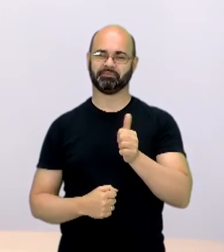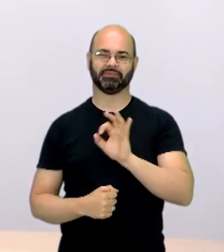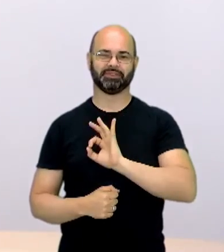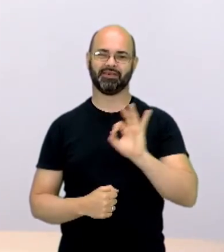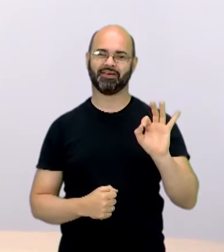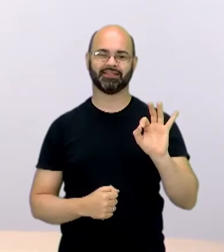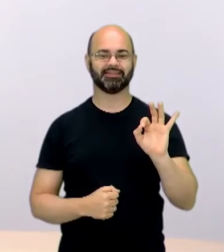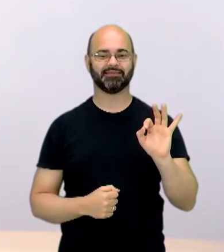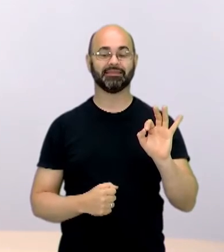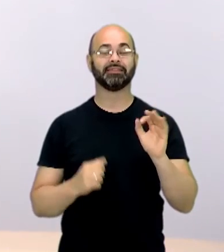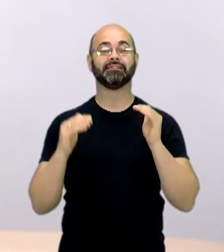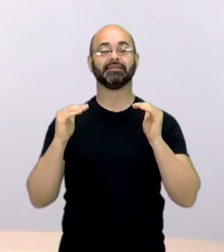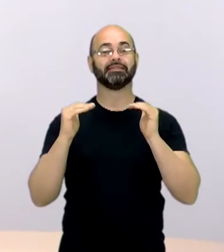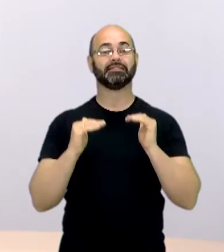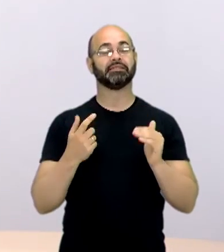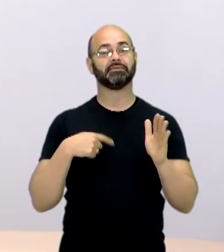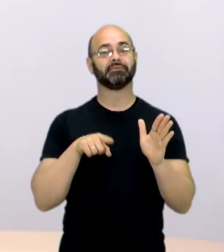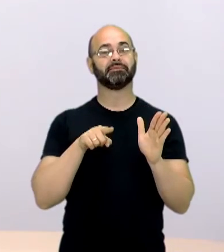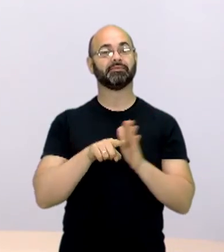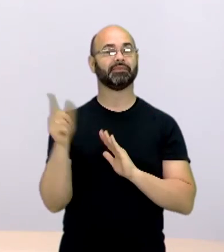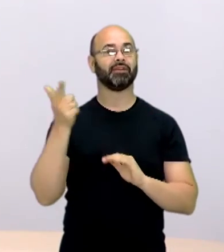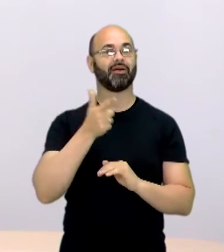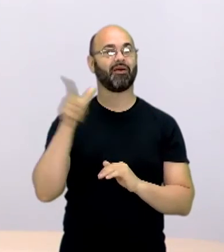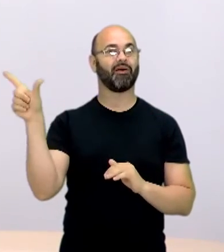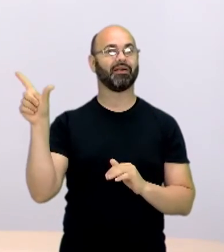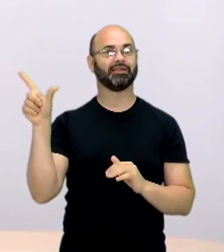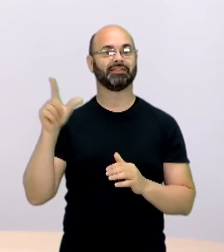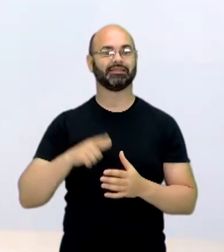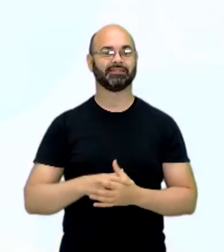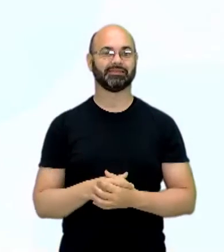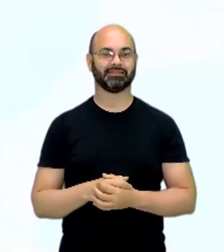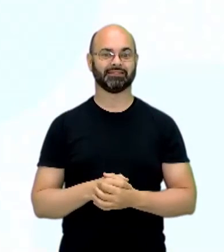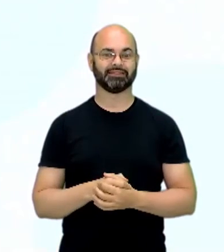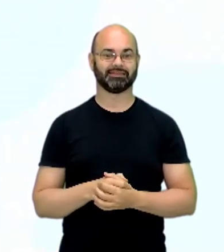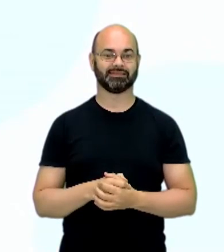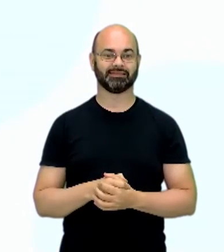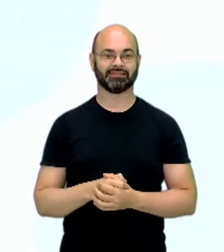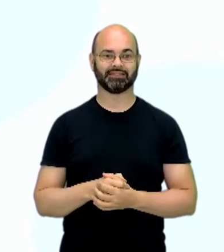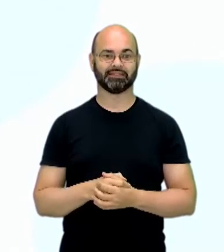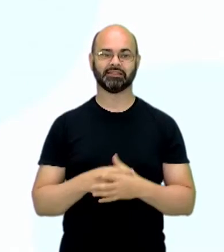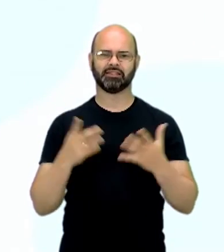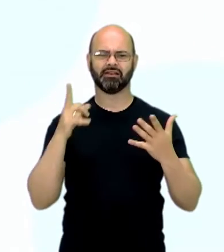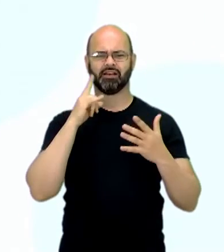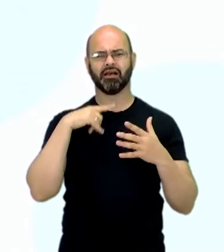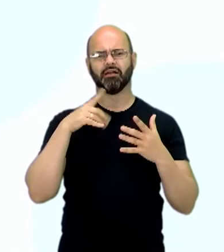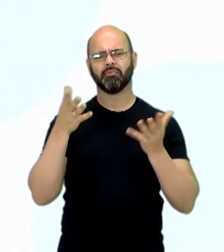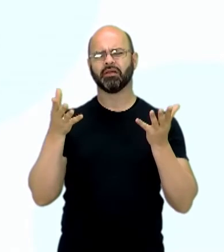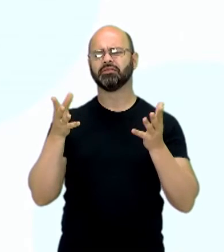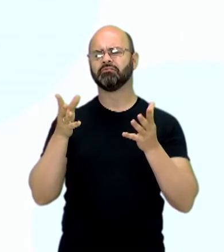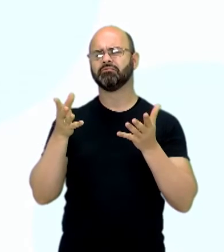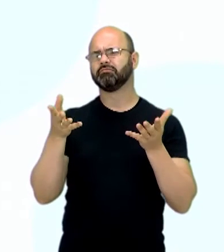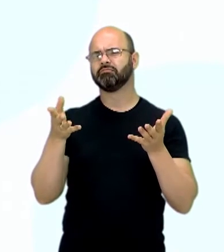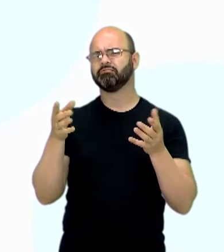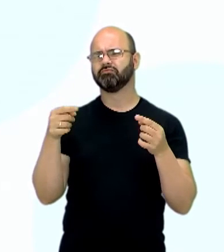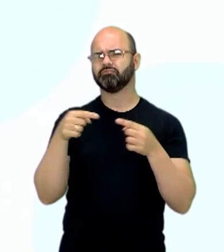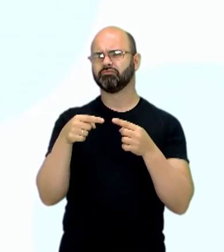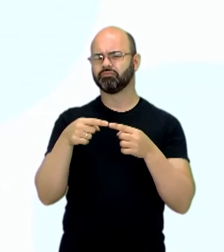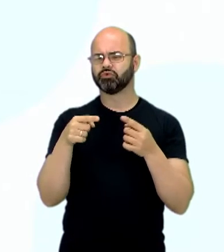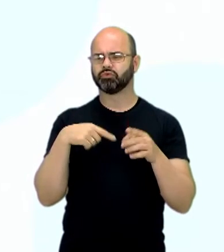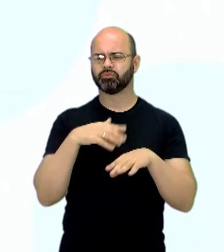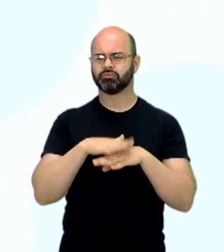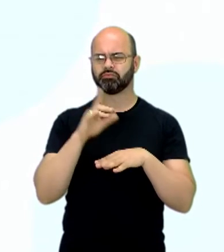agora eu tenho uma outra perguntinha para vocês. Essa mais factual, né? Mais com relação ao que ela